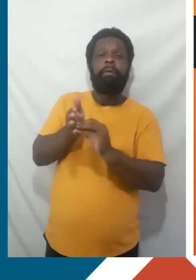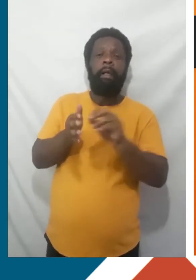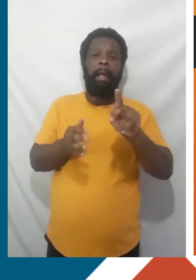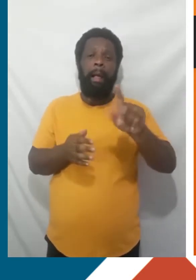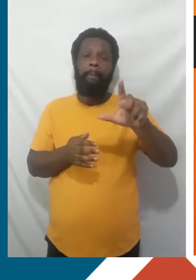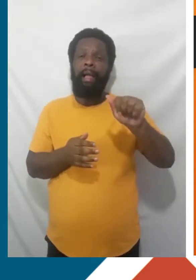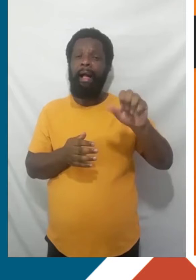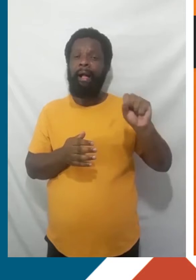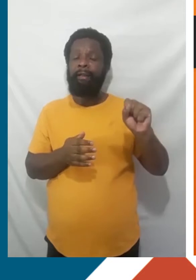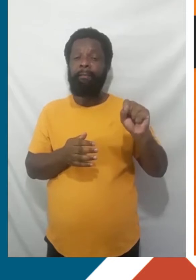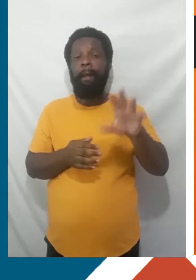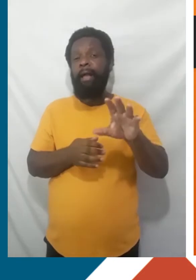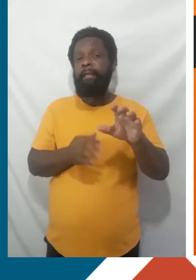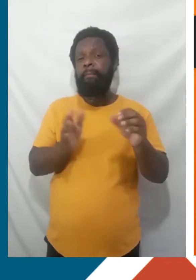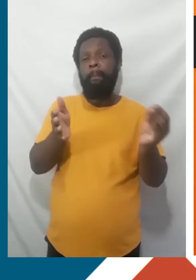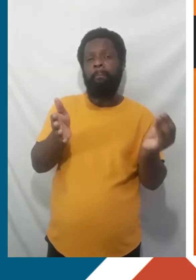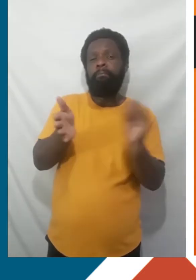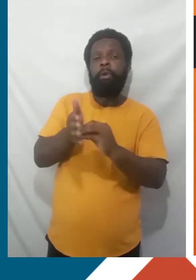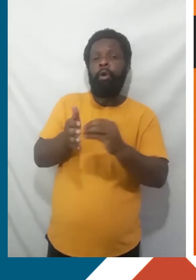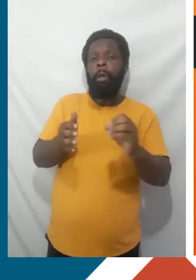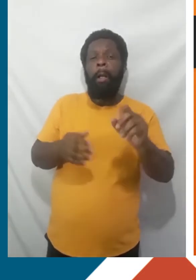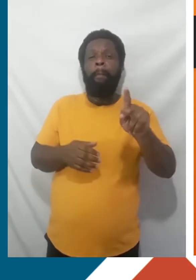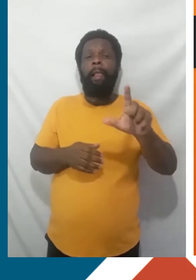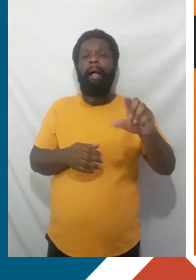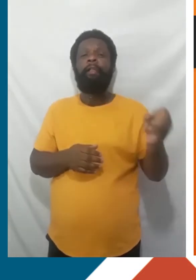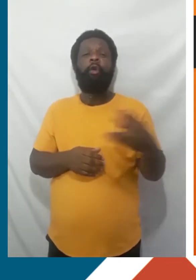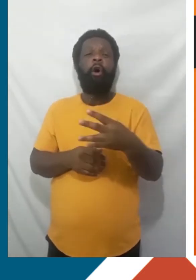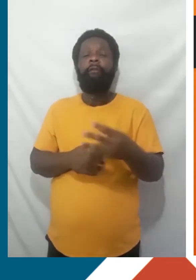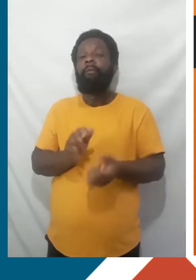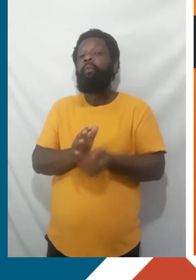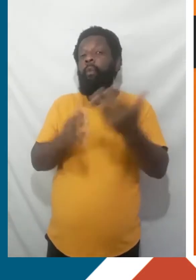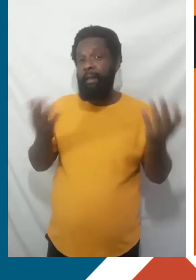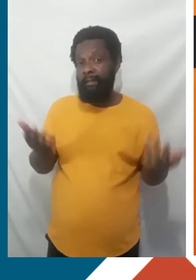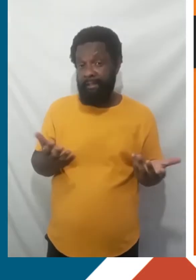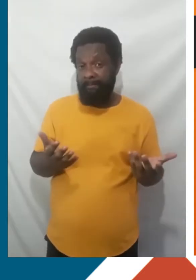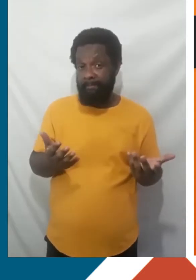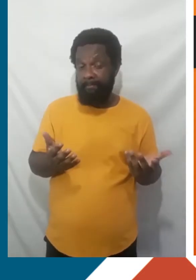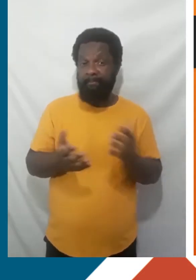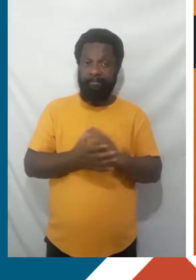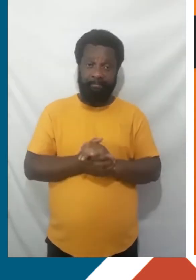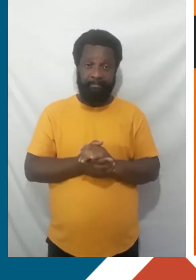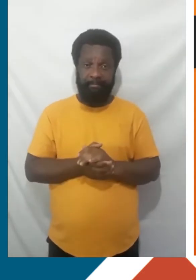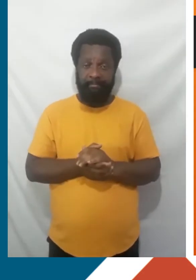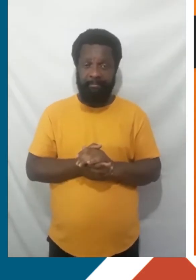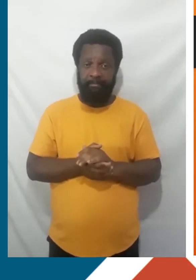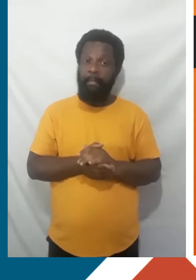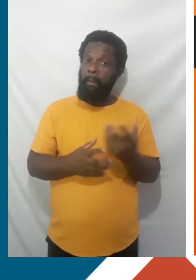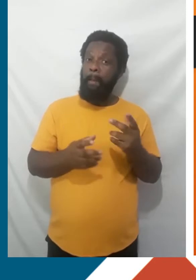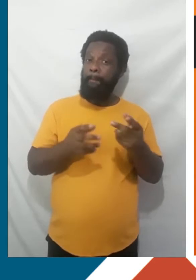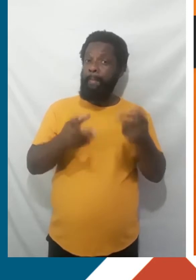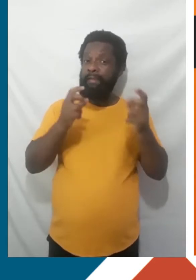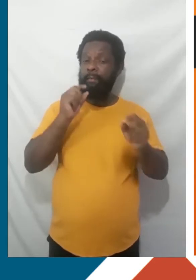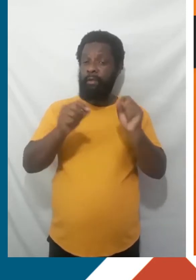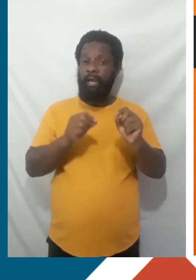quantidade de placas adicionais que se obtém por meio da mudança do sistema de emplacamento de veículos?